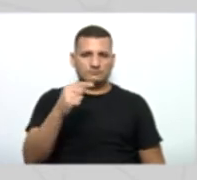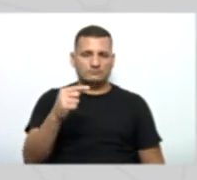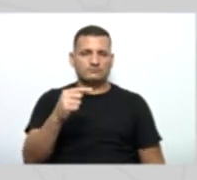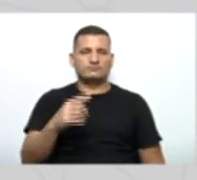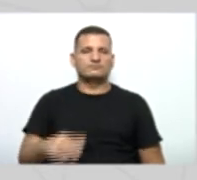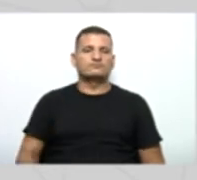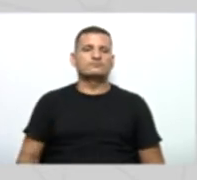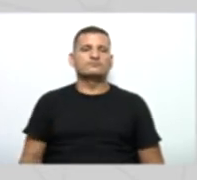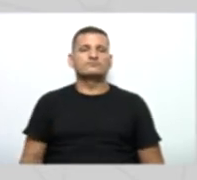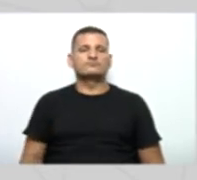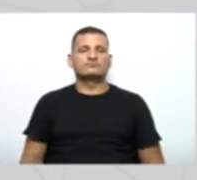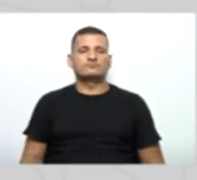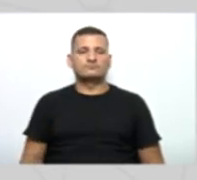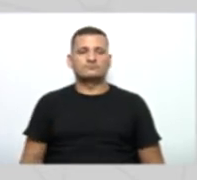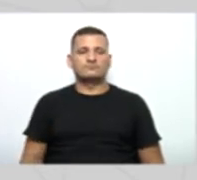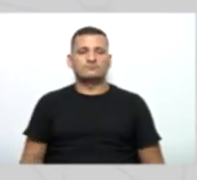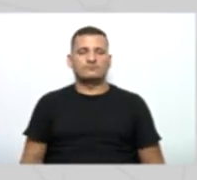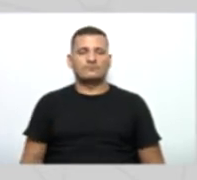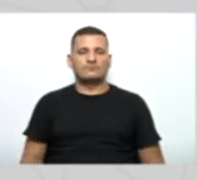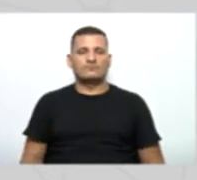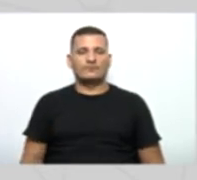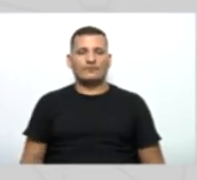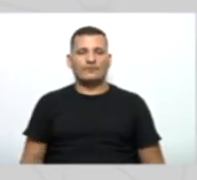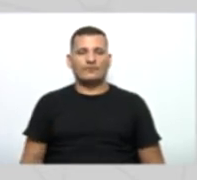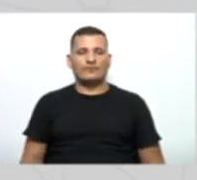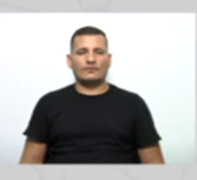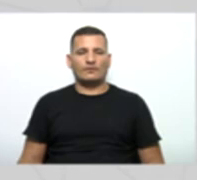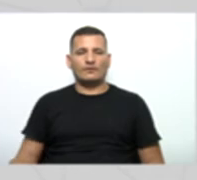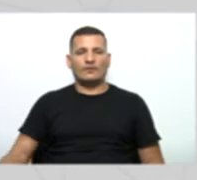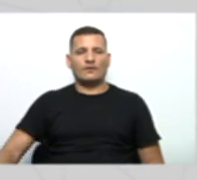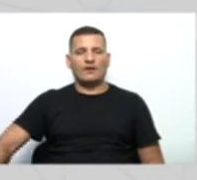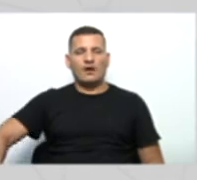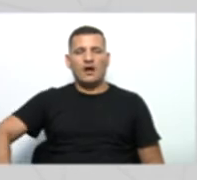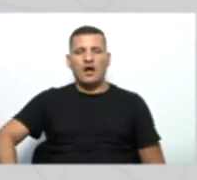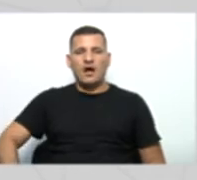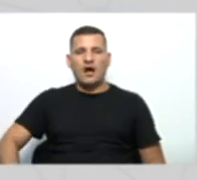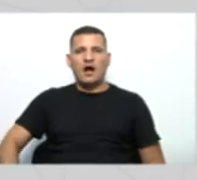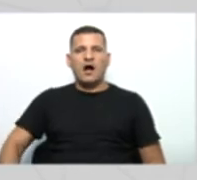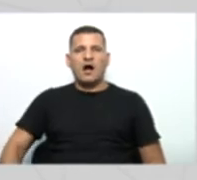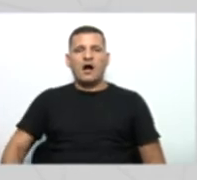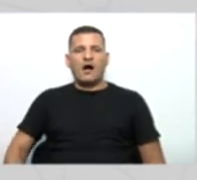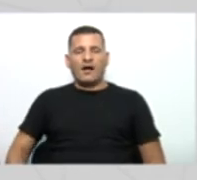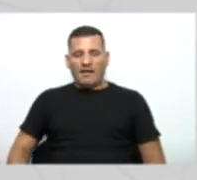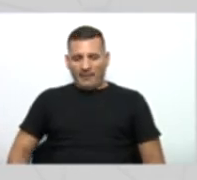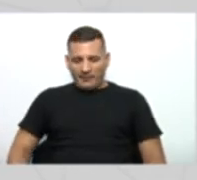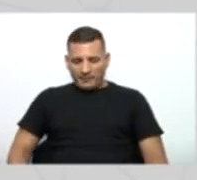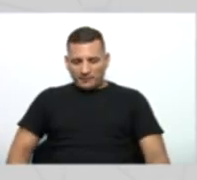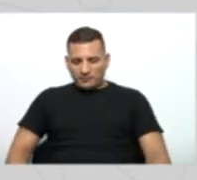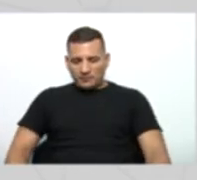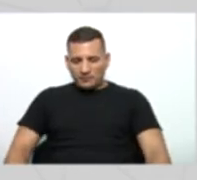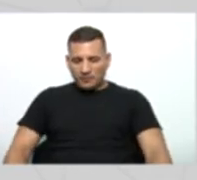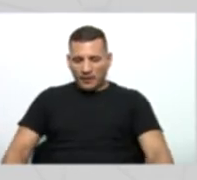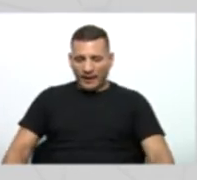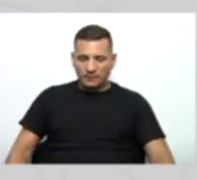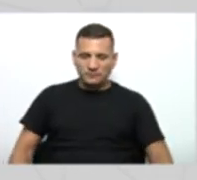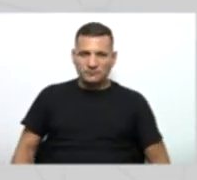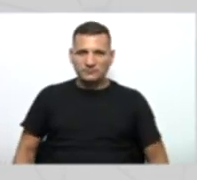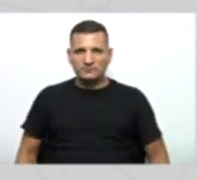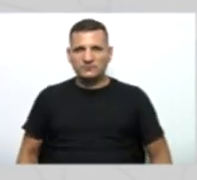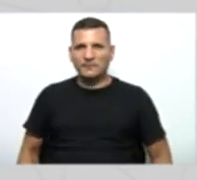underlines, self. Recebemos o parâmetro n para nome e i para idade.